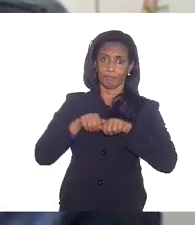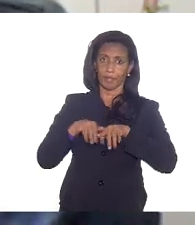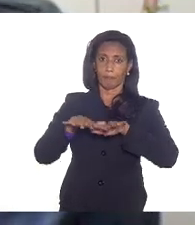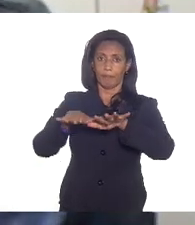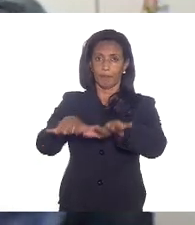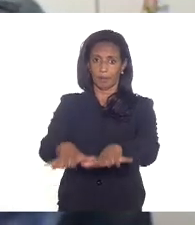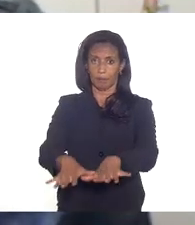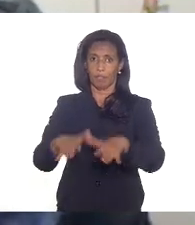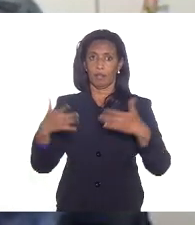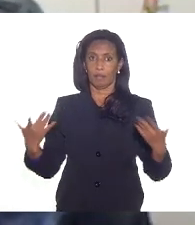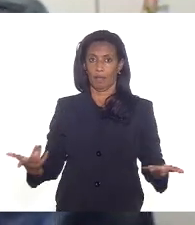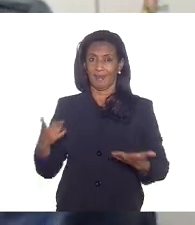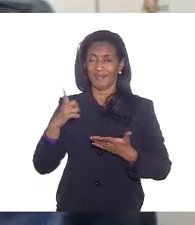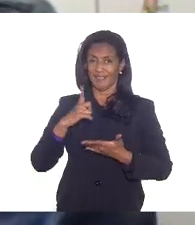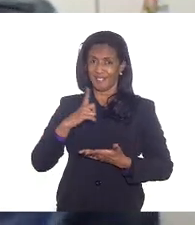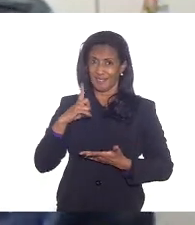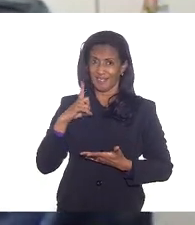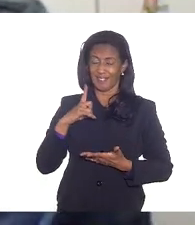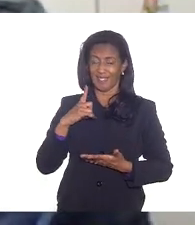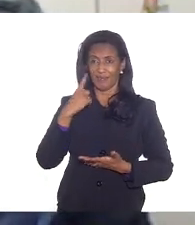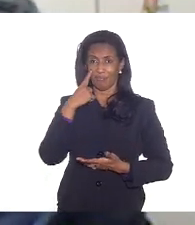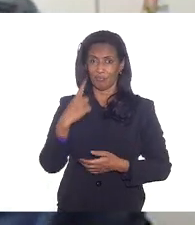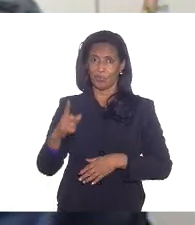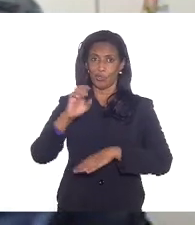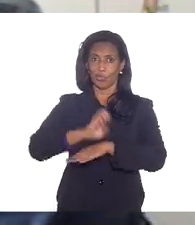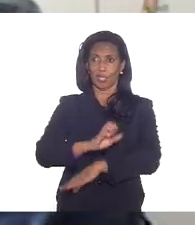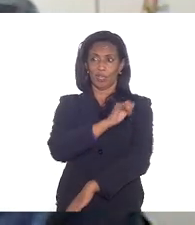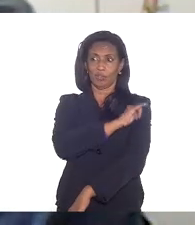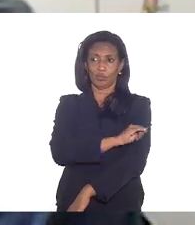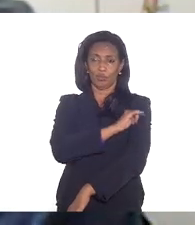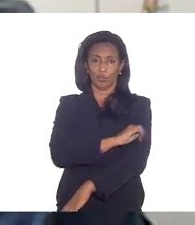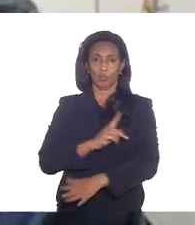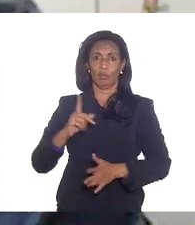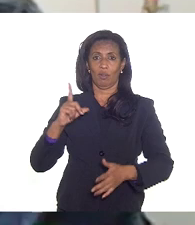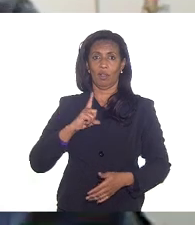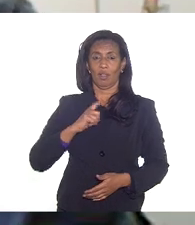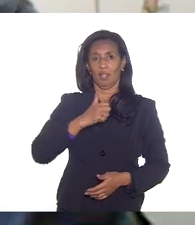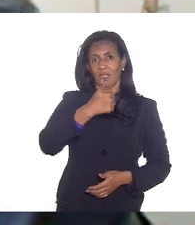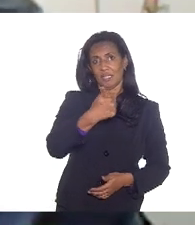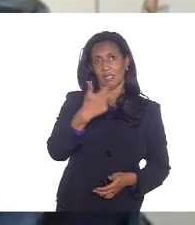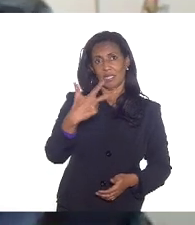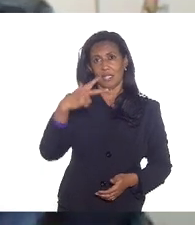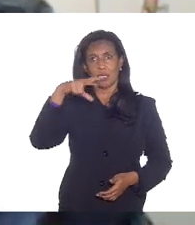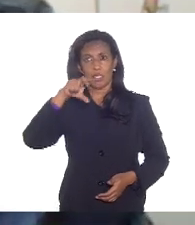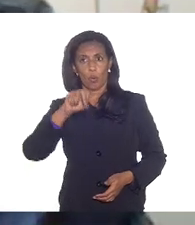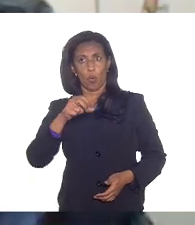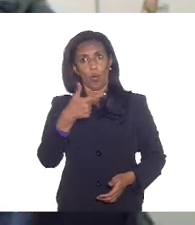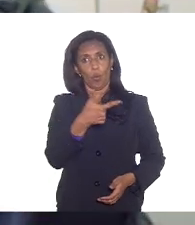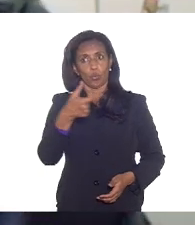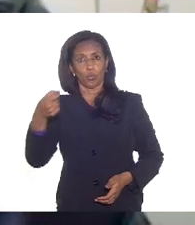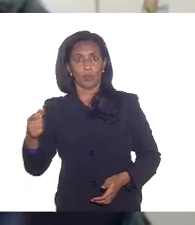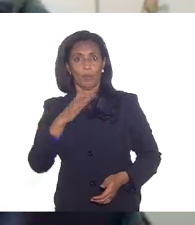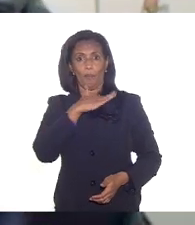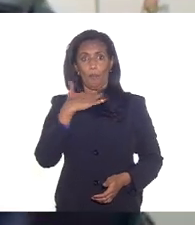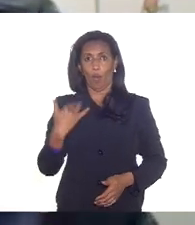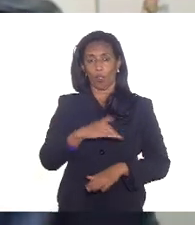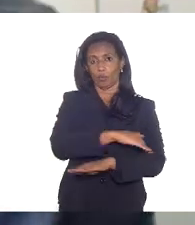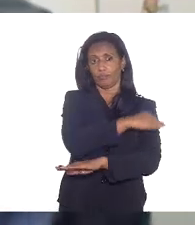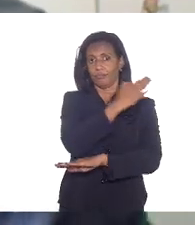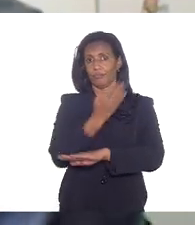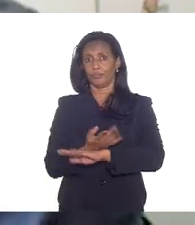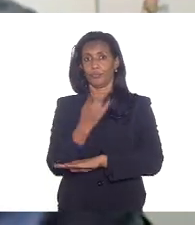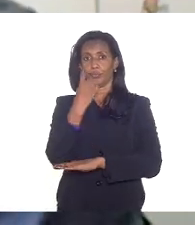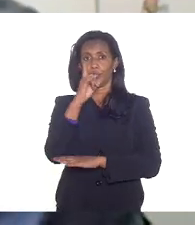que ainda tem nos levado no estado do Rio de Janeiro a cerca de 150 200 lotes por dia